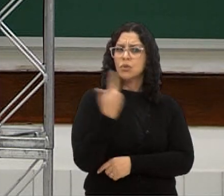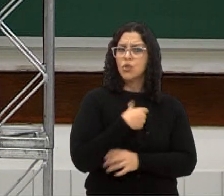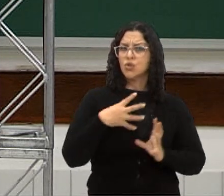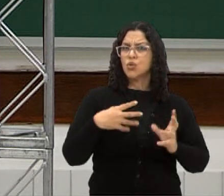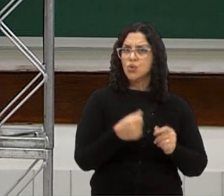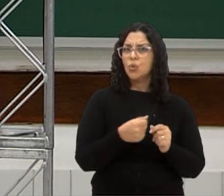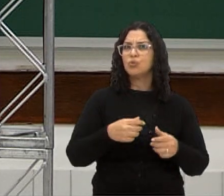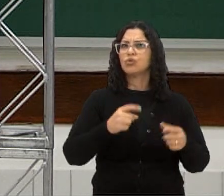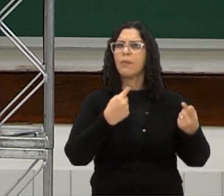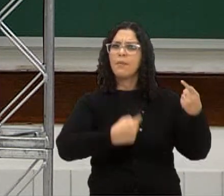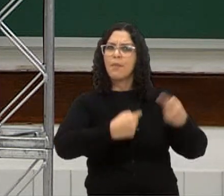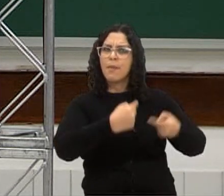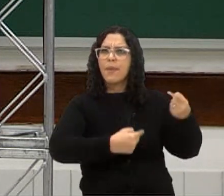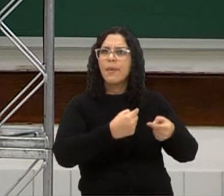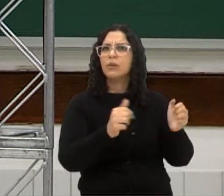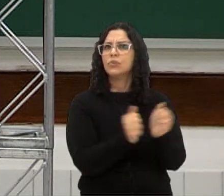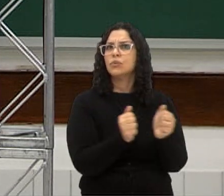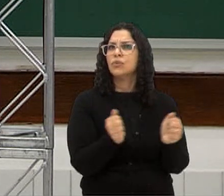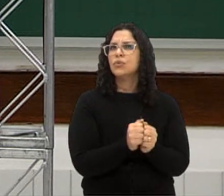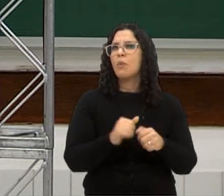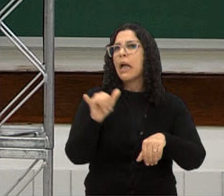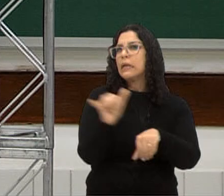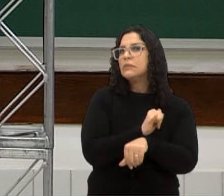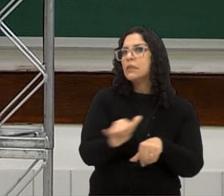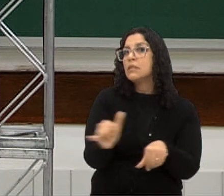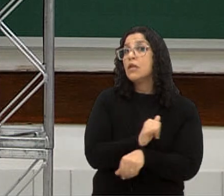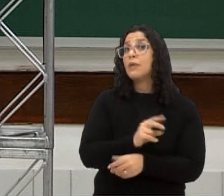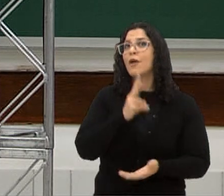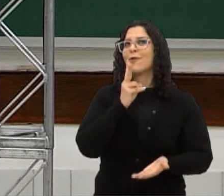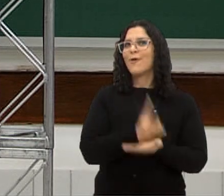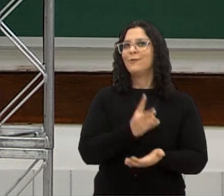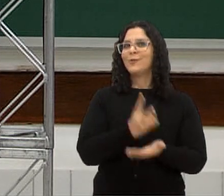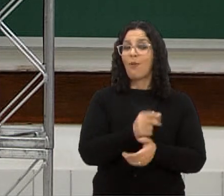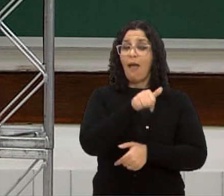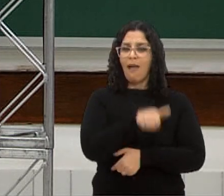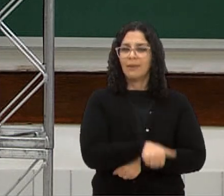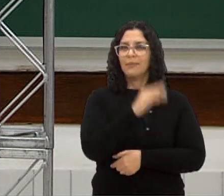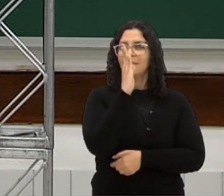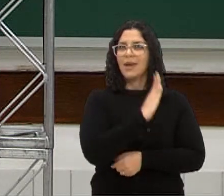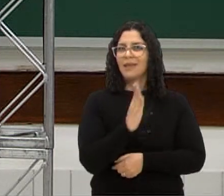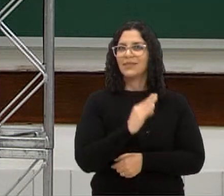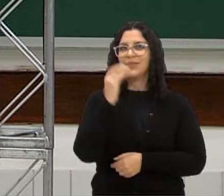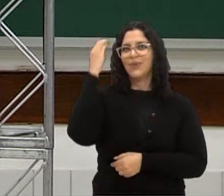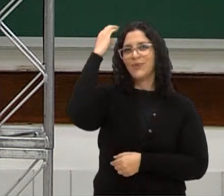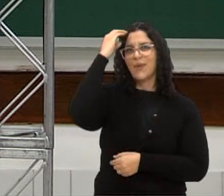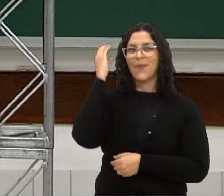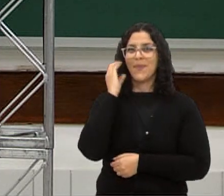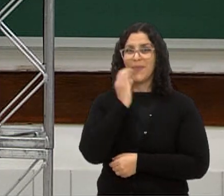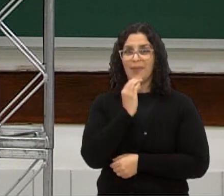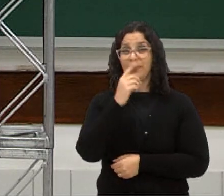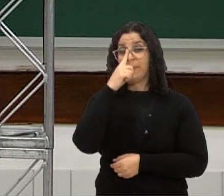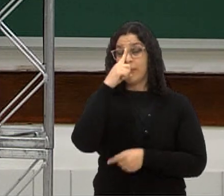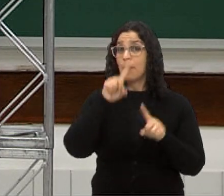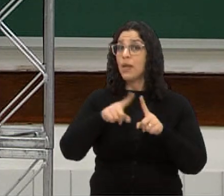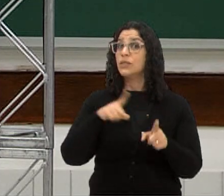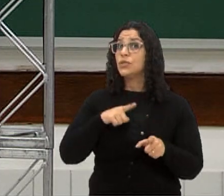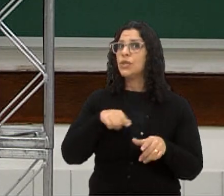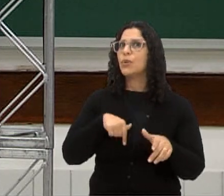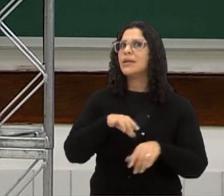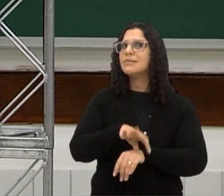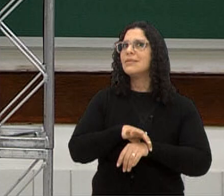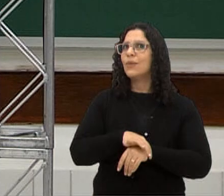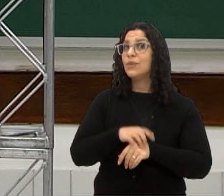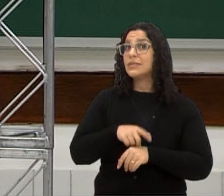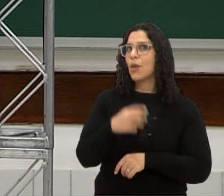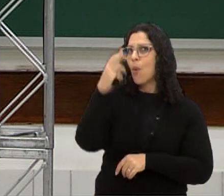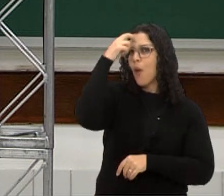Pedro permanecesse no Brasil. Pois assim, como nós já comentamos antes, existia maior